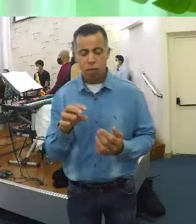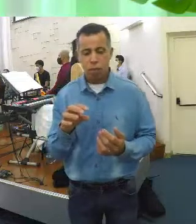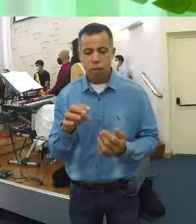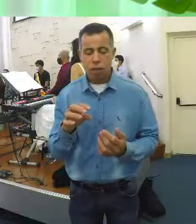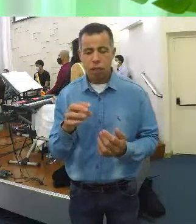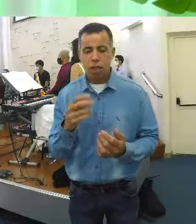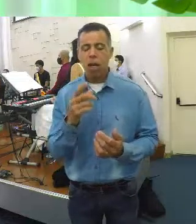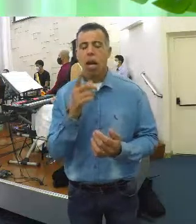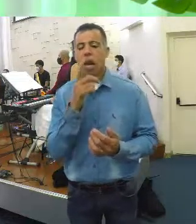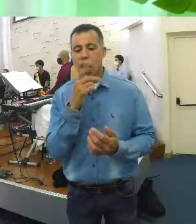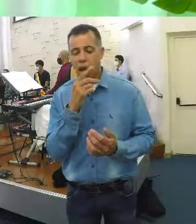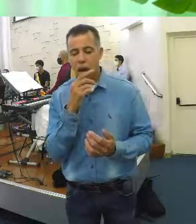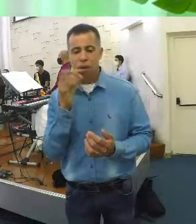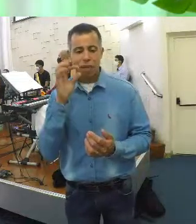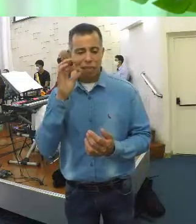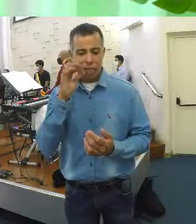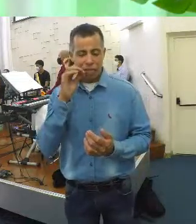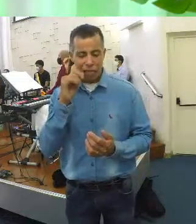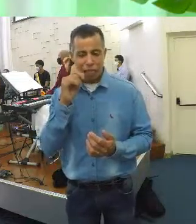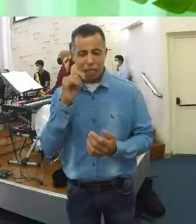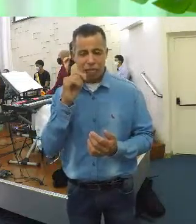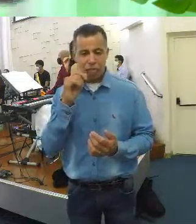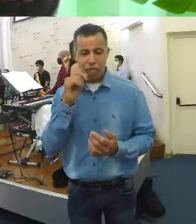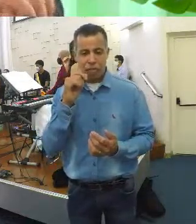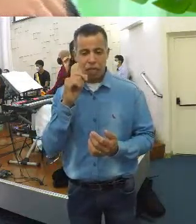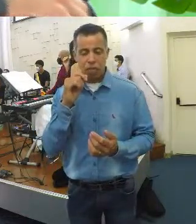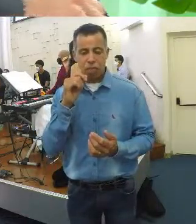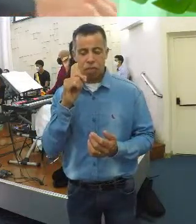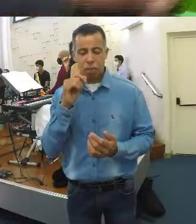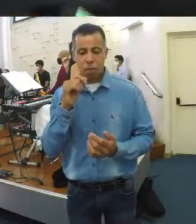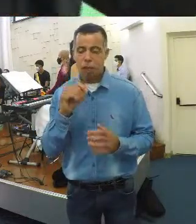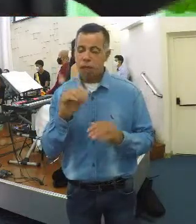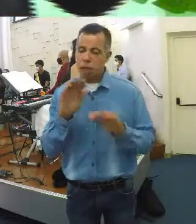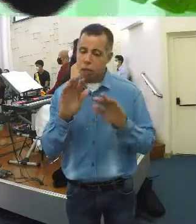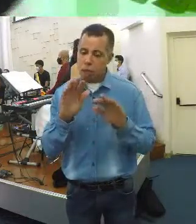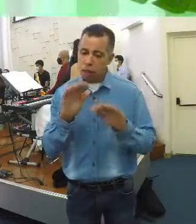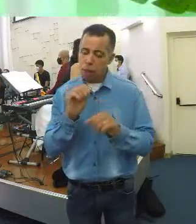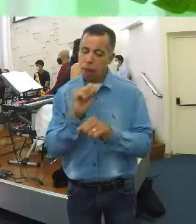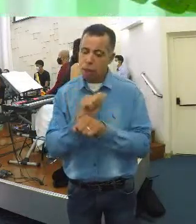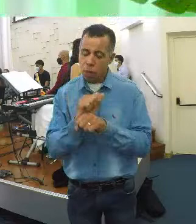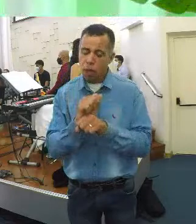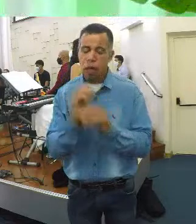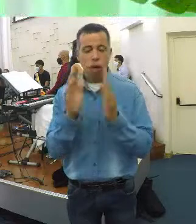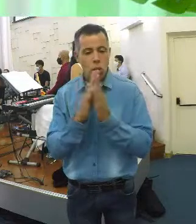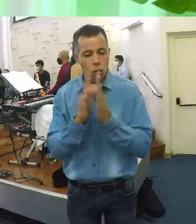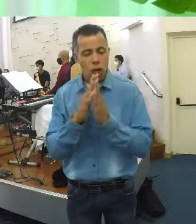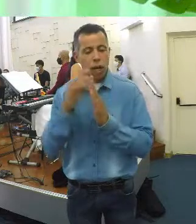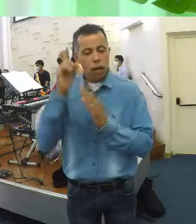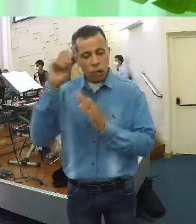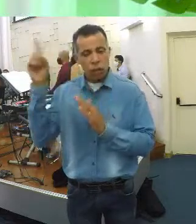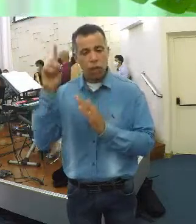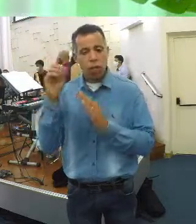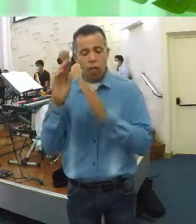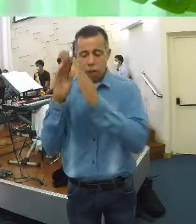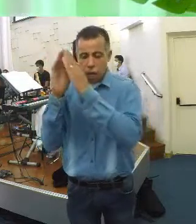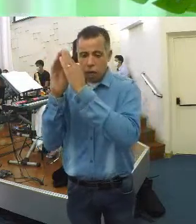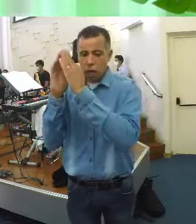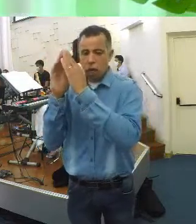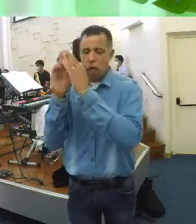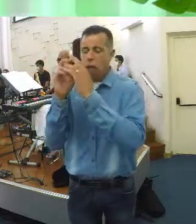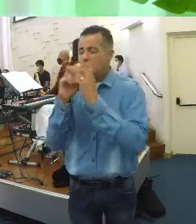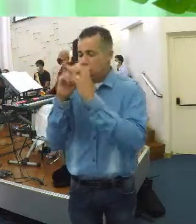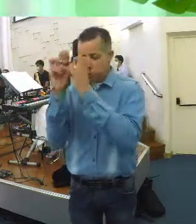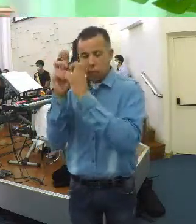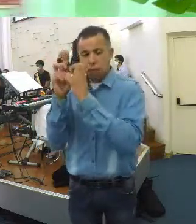baixo daquela água salgada. Espere a maré baixar, ore ao Senhor, clame ao Senhor, espere o socorro do